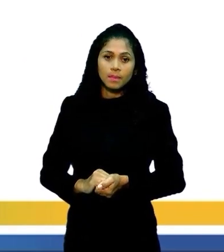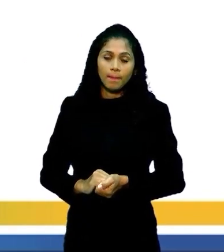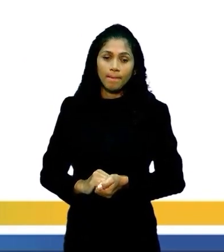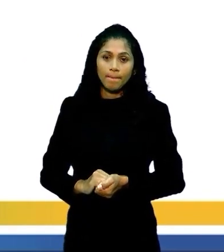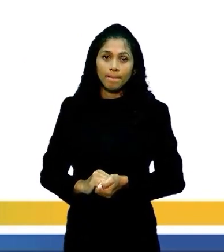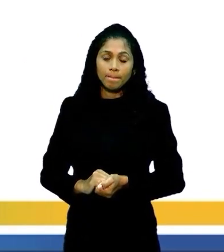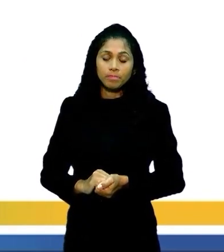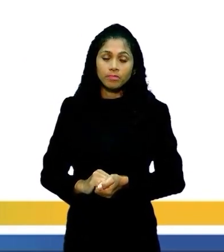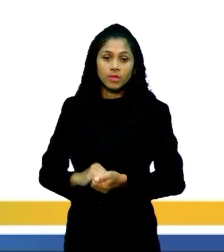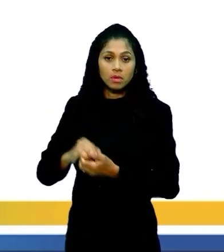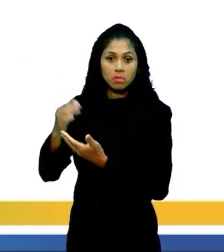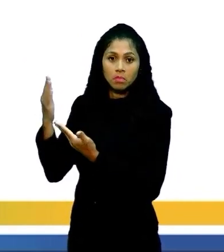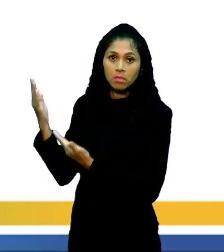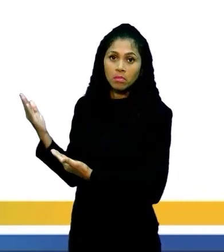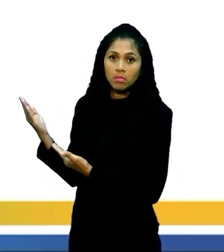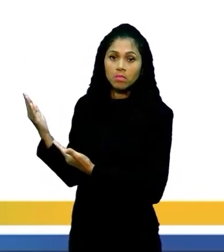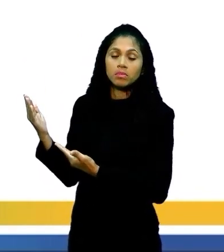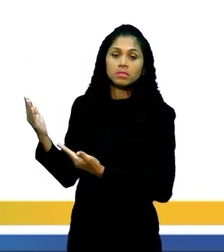Olha aí.